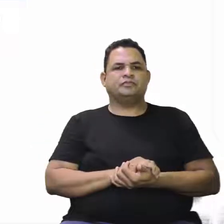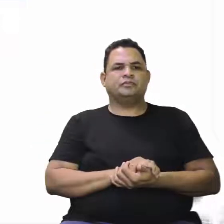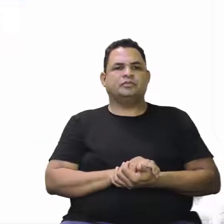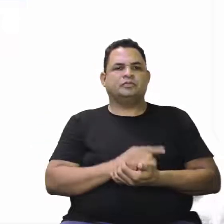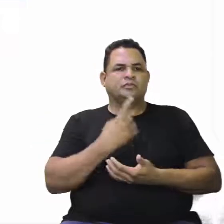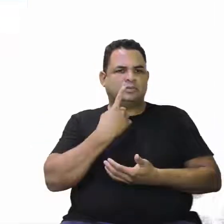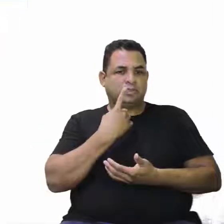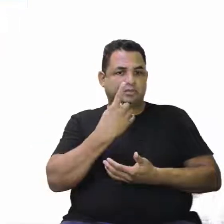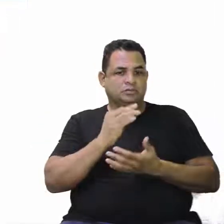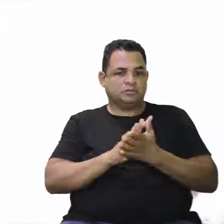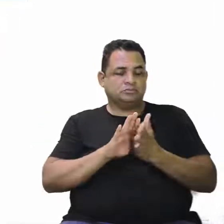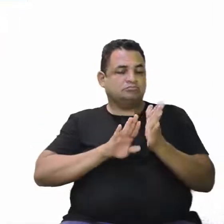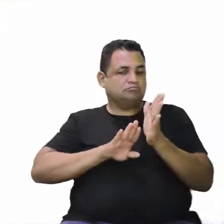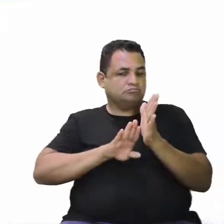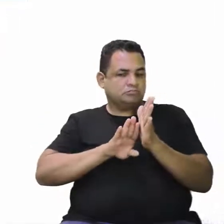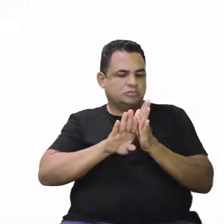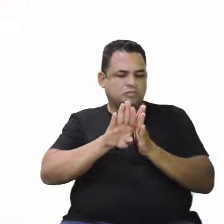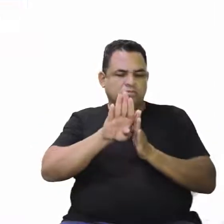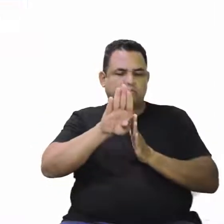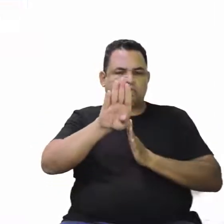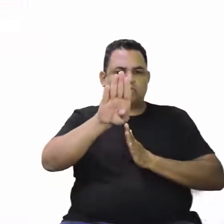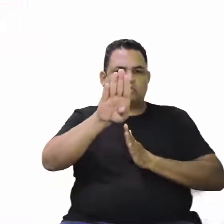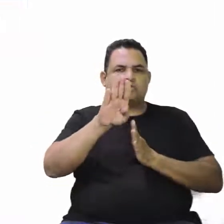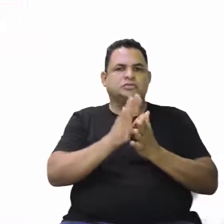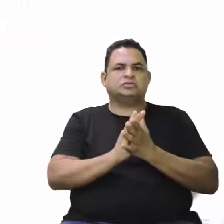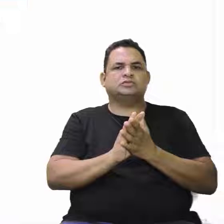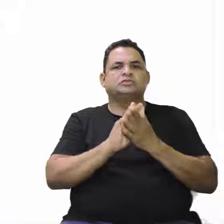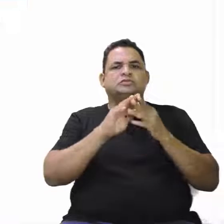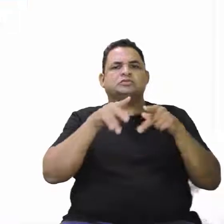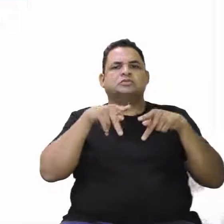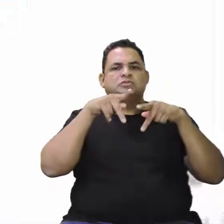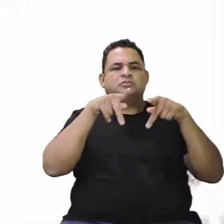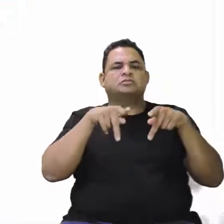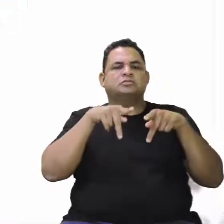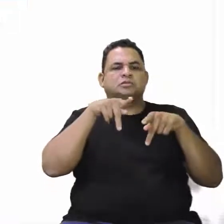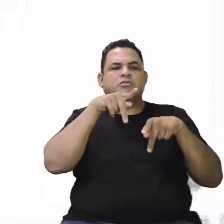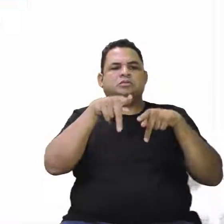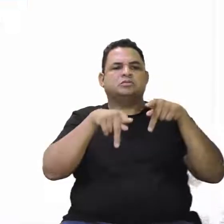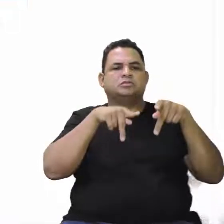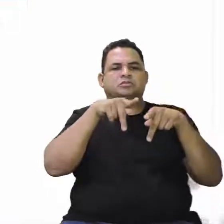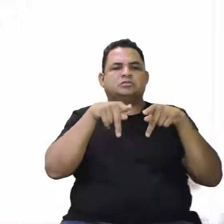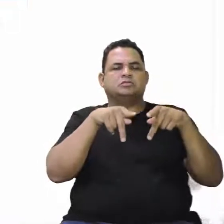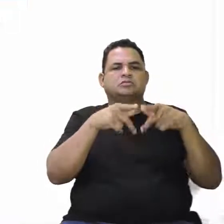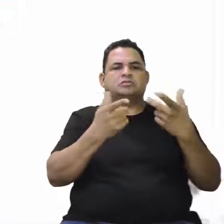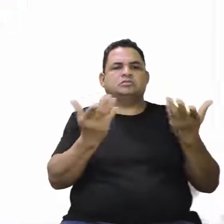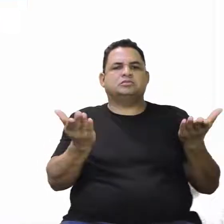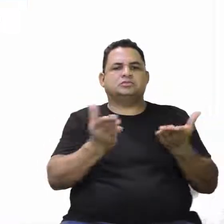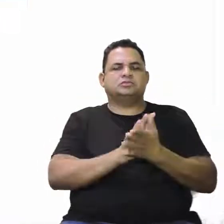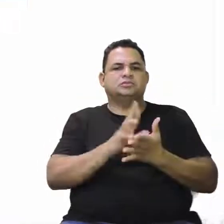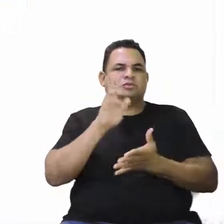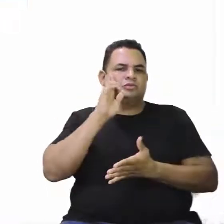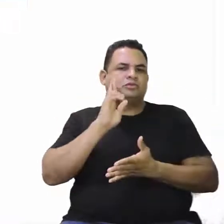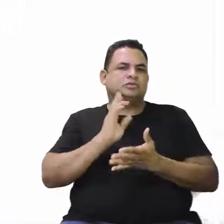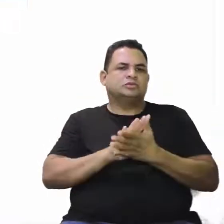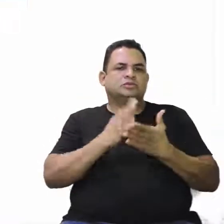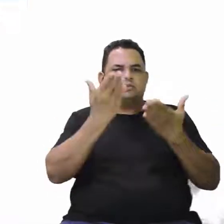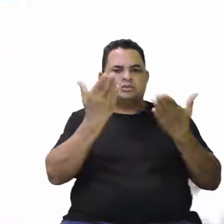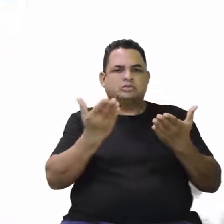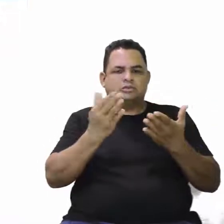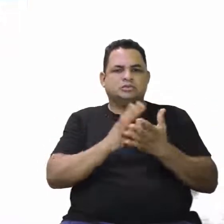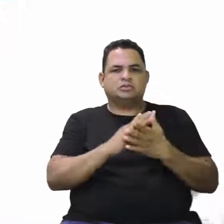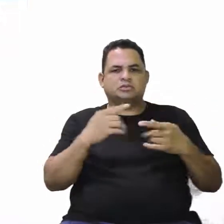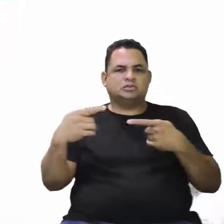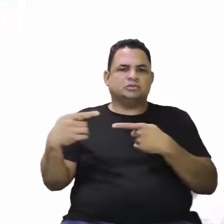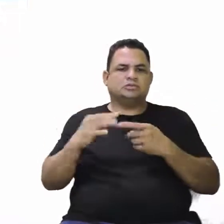Vamos verificar um pouco sobre a evolução da população do estado de Rondônia. Olha, informação atualizada para vocês aí em